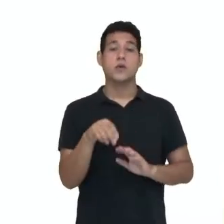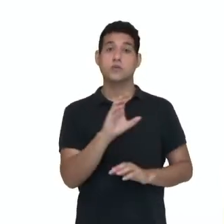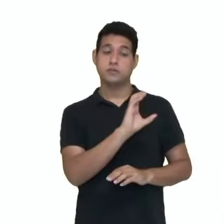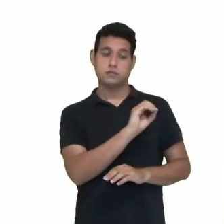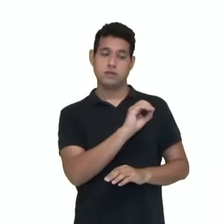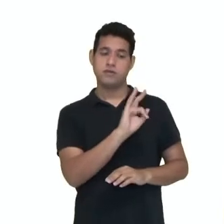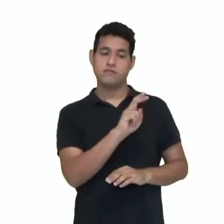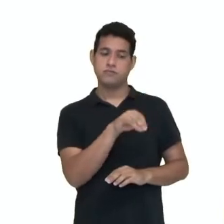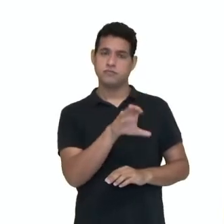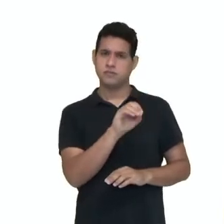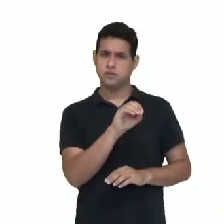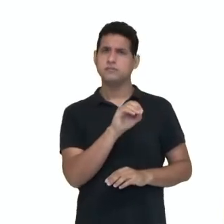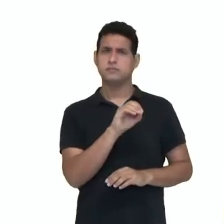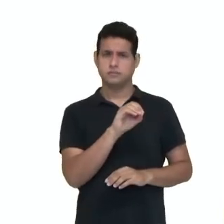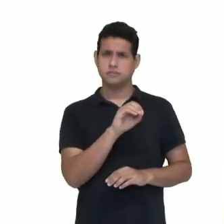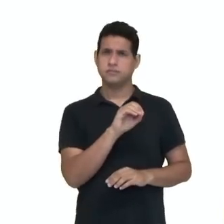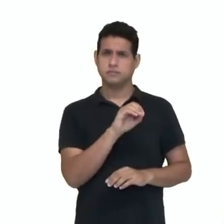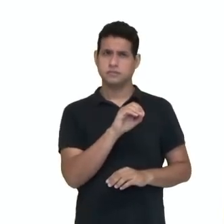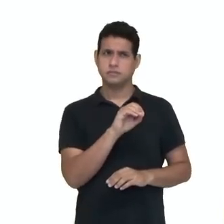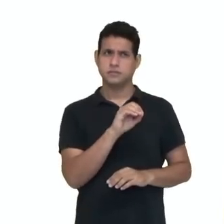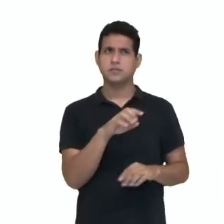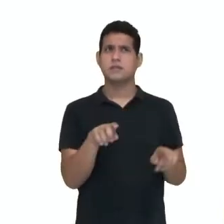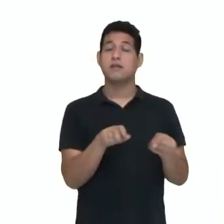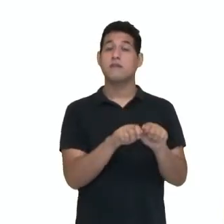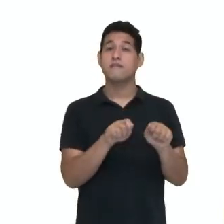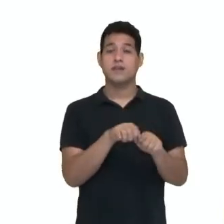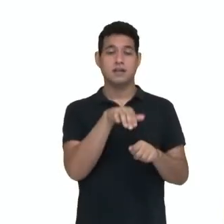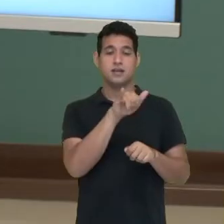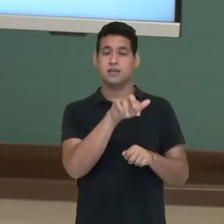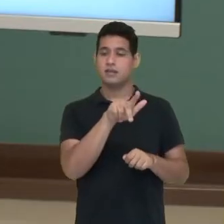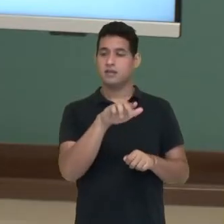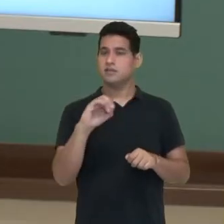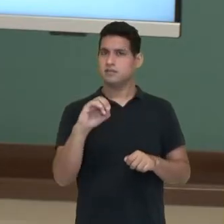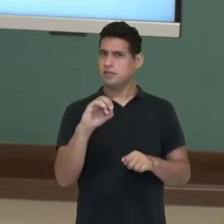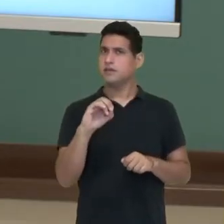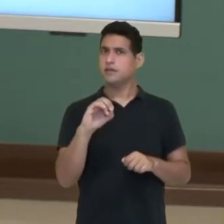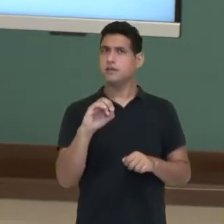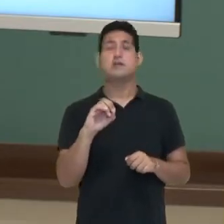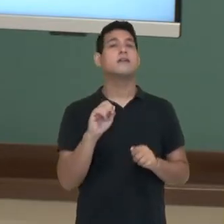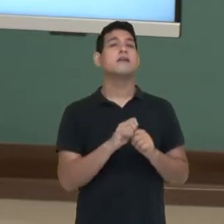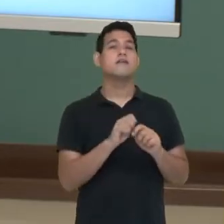da função, que você faz o y igual a zero, é onde